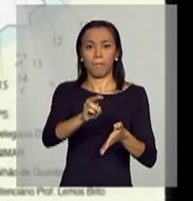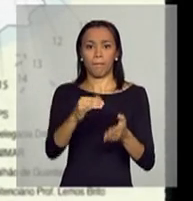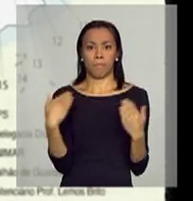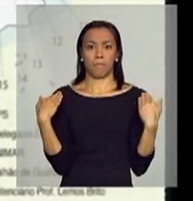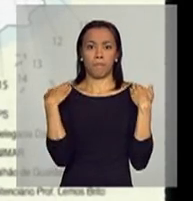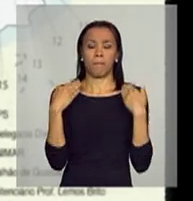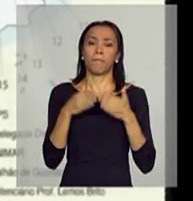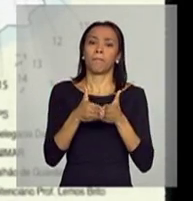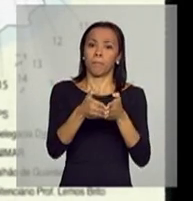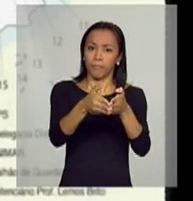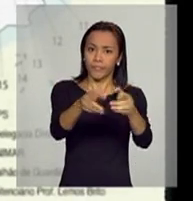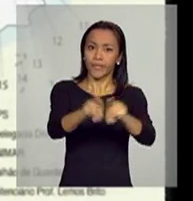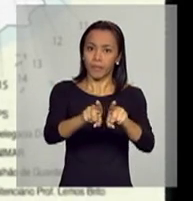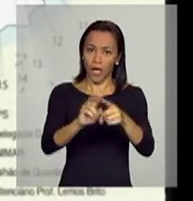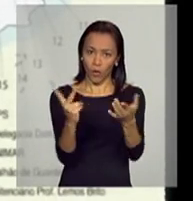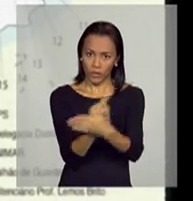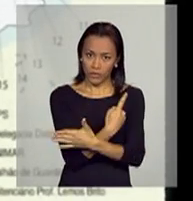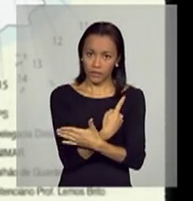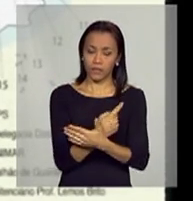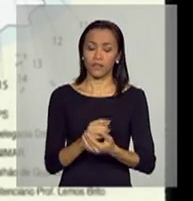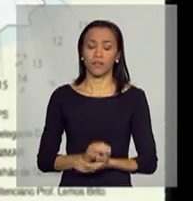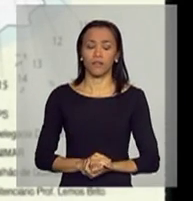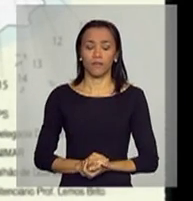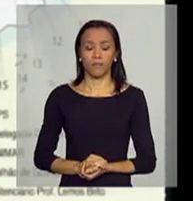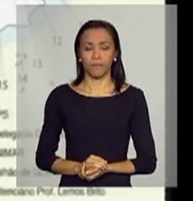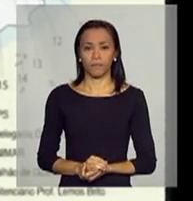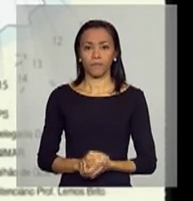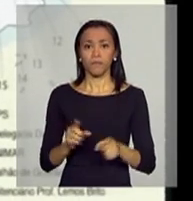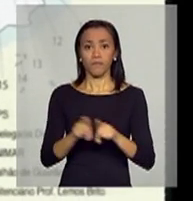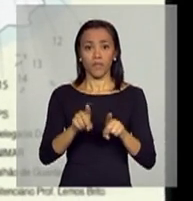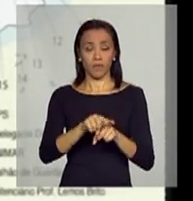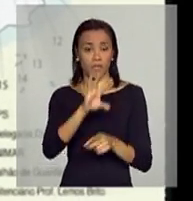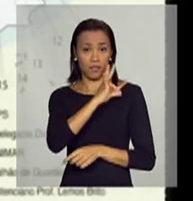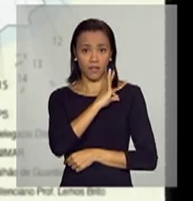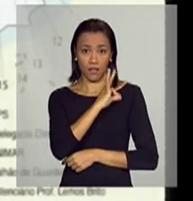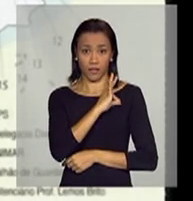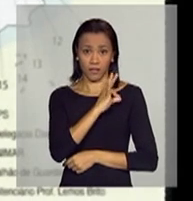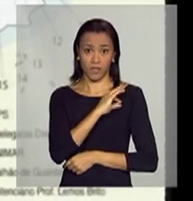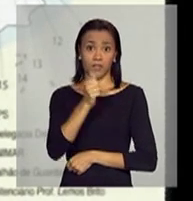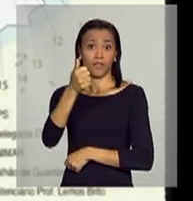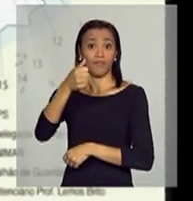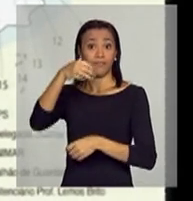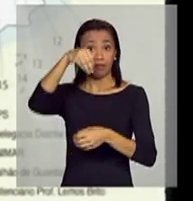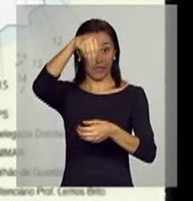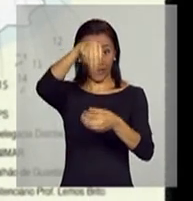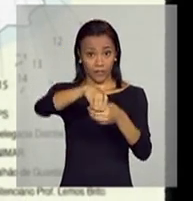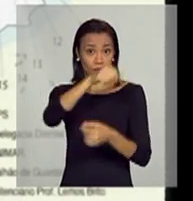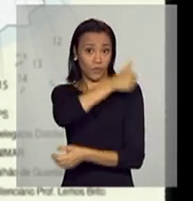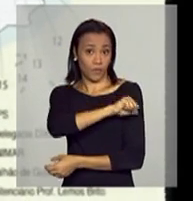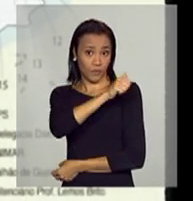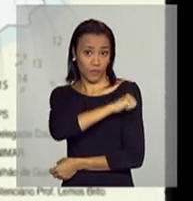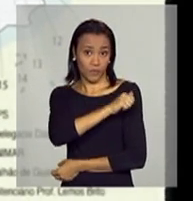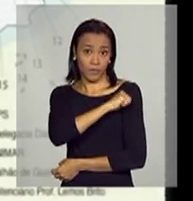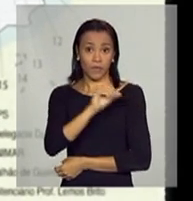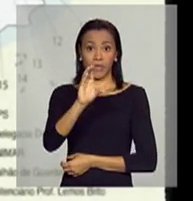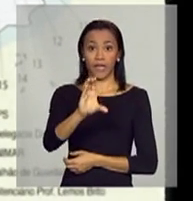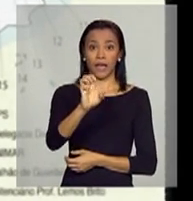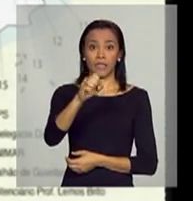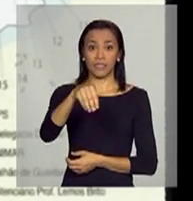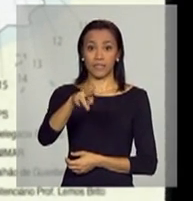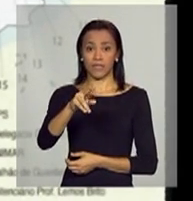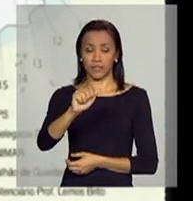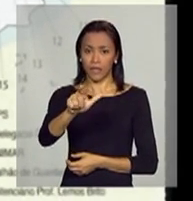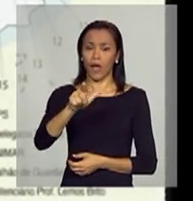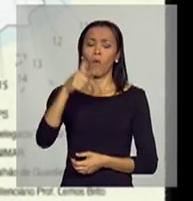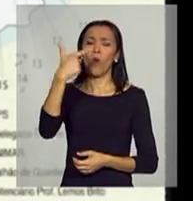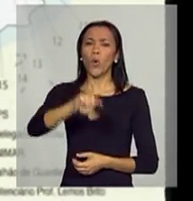Cobras, DOPS, Delegacia Distrital do Rio de Janeiro, Senimar, as